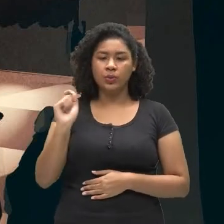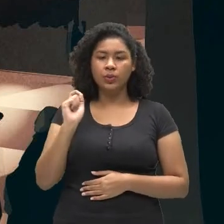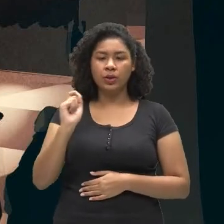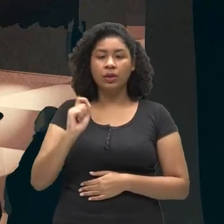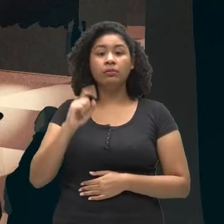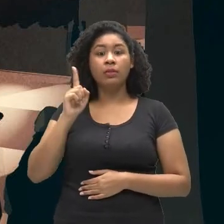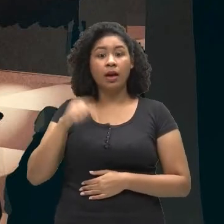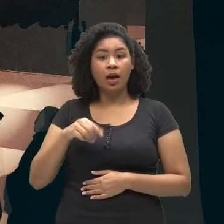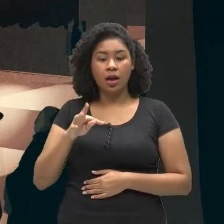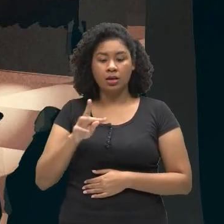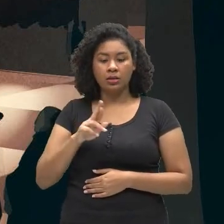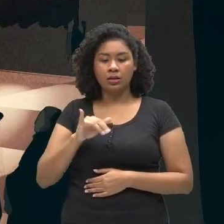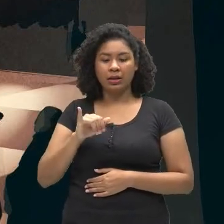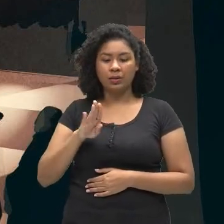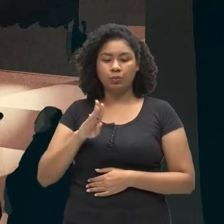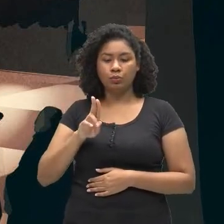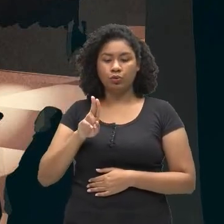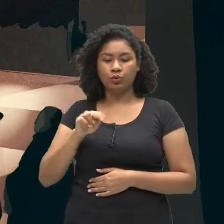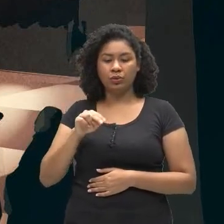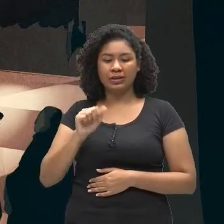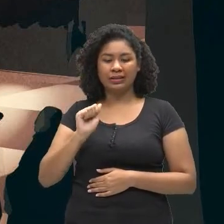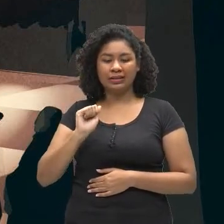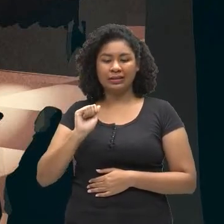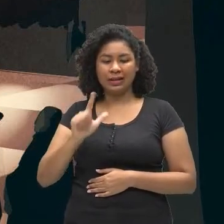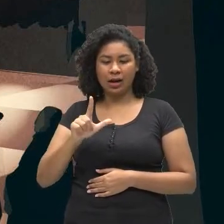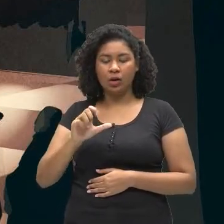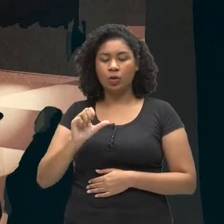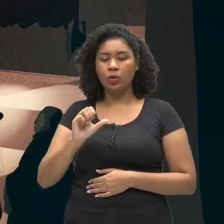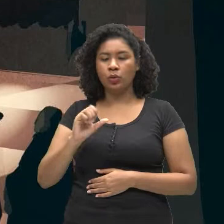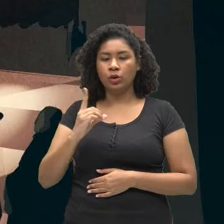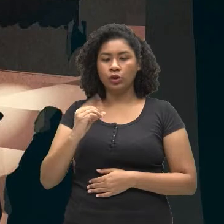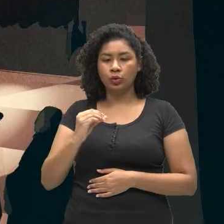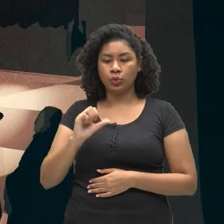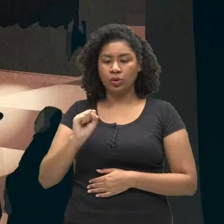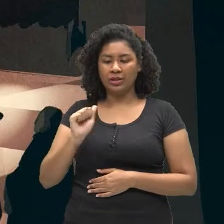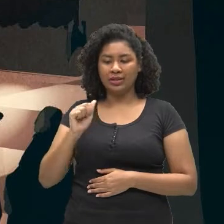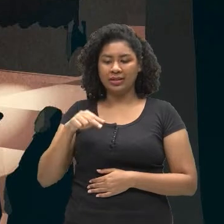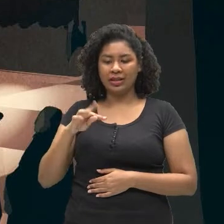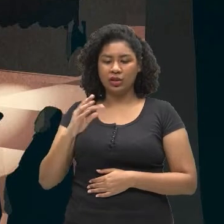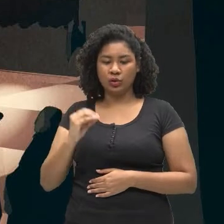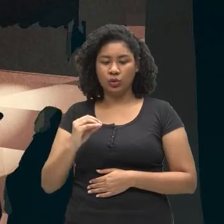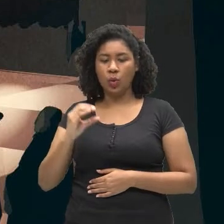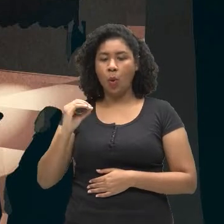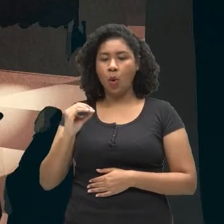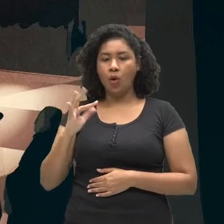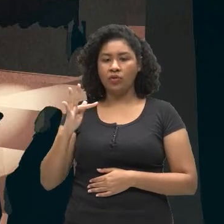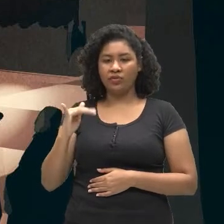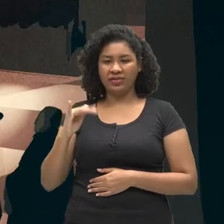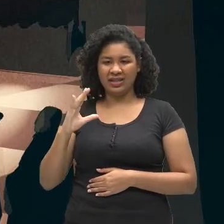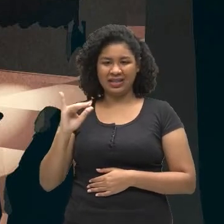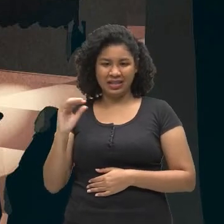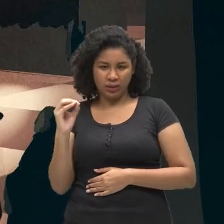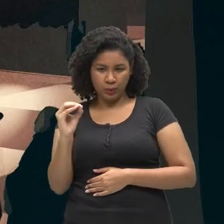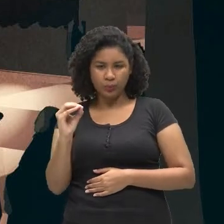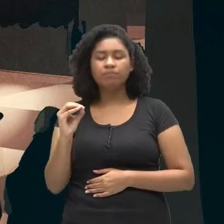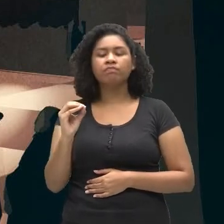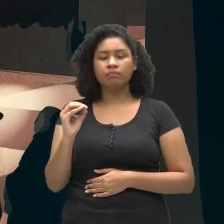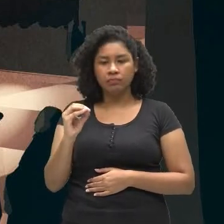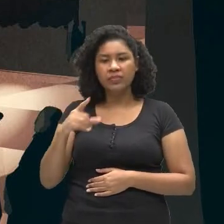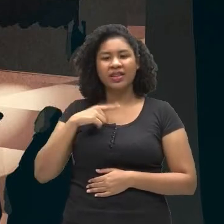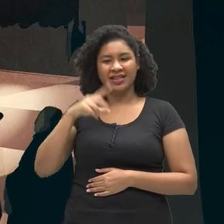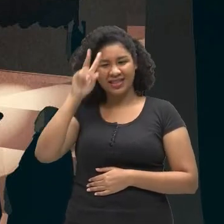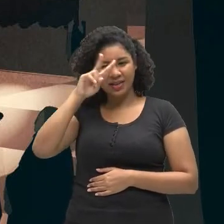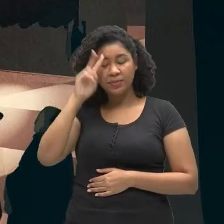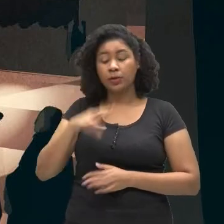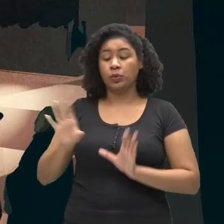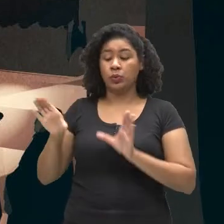do Santo Ofício. Além da Companhia de Jesus, além de diminuir a